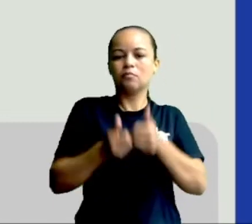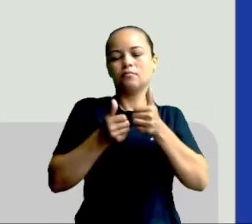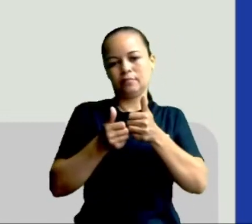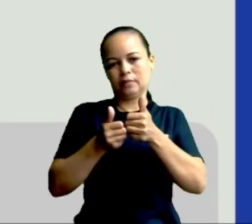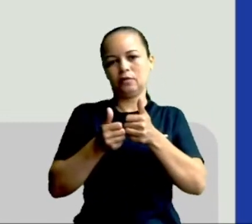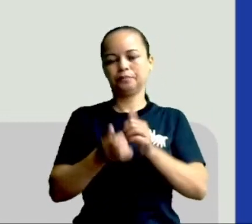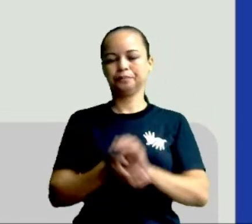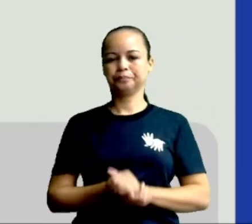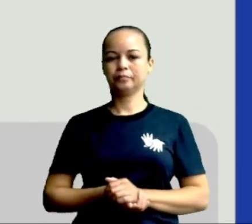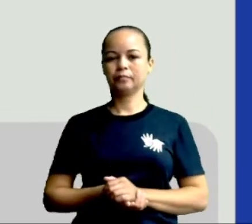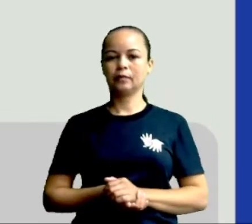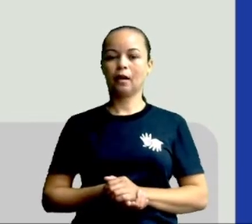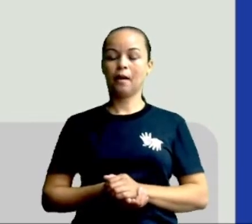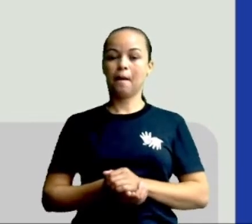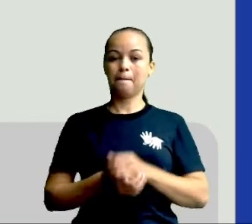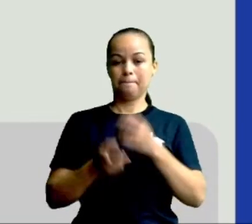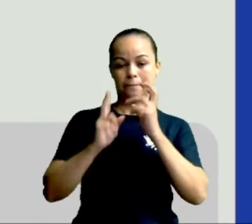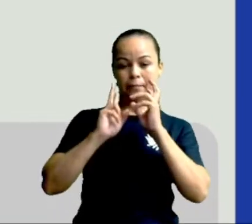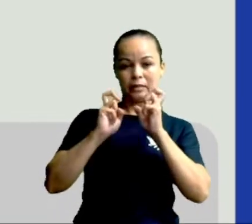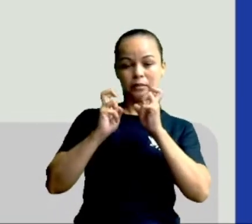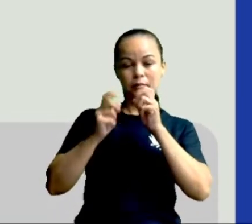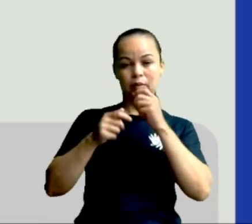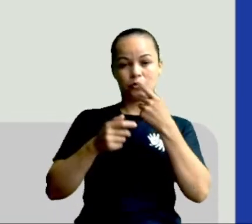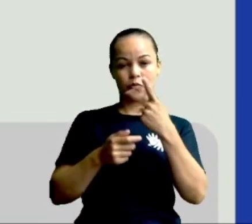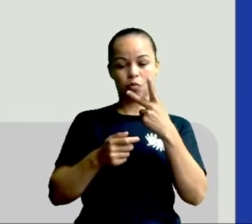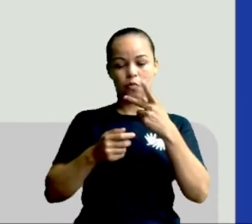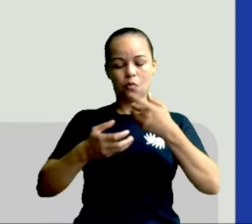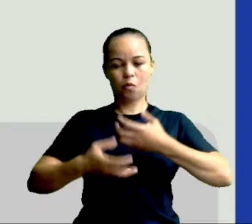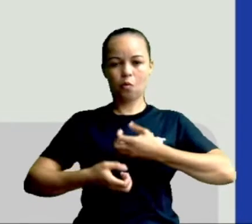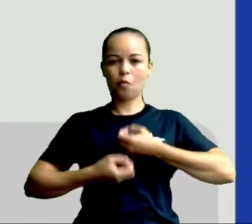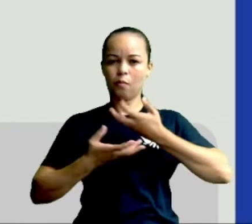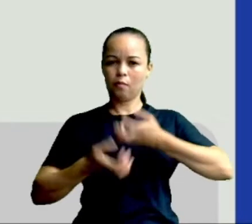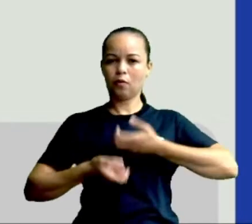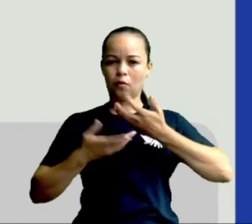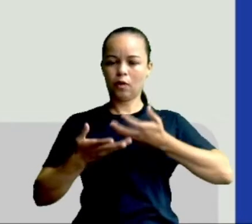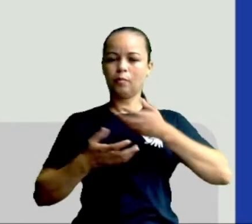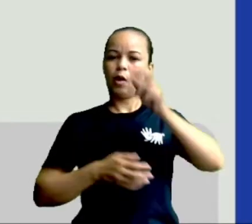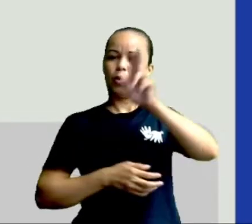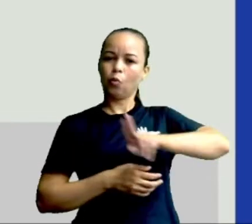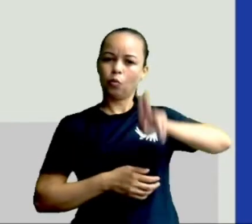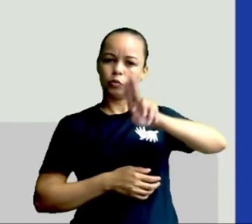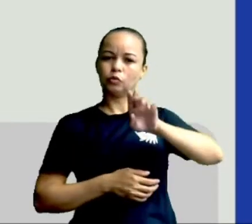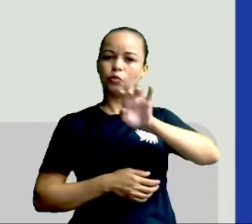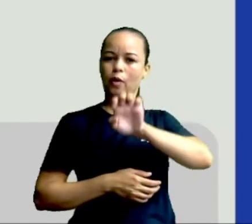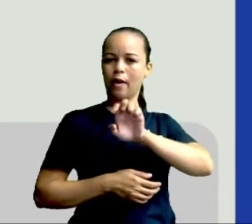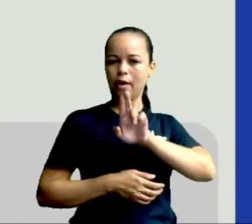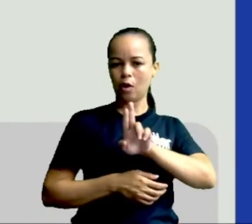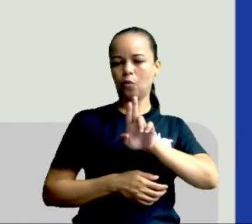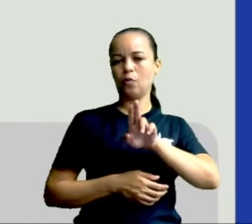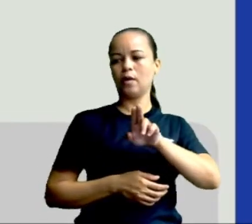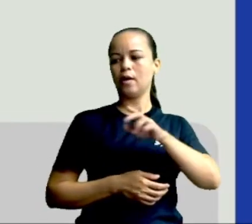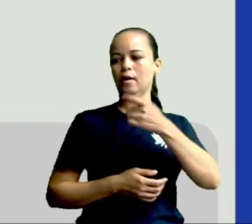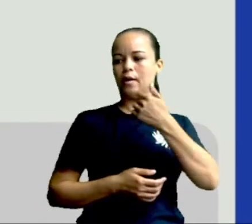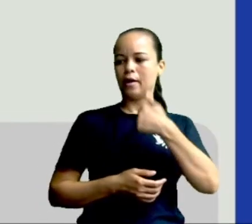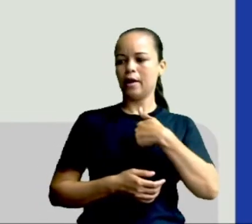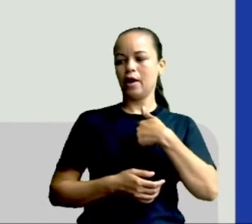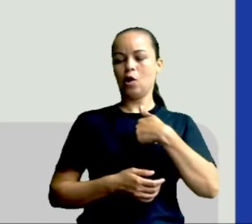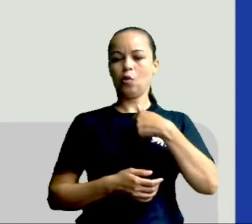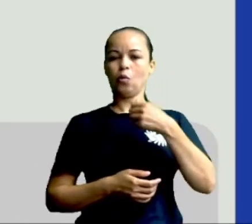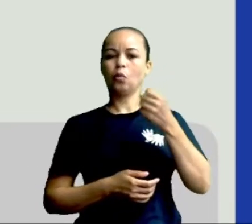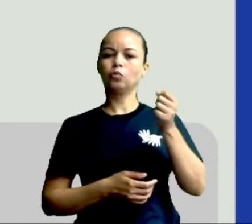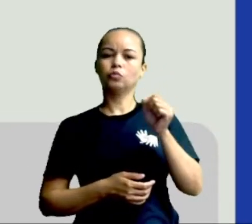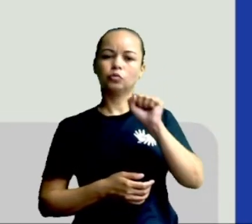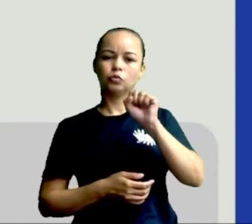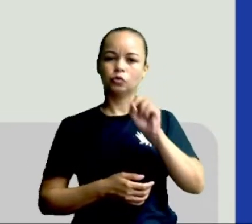nesse poema aparece muito o uso do eu, mas implícito, ou seja, eu sou, eu